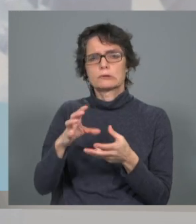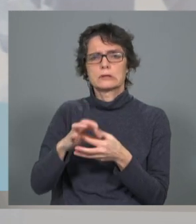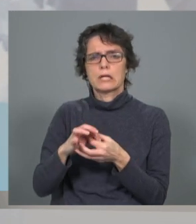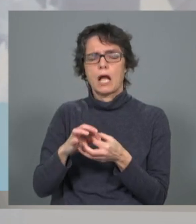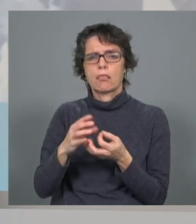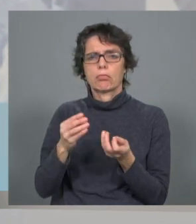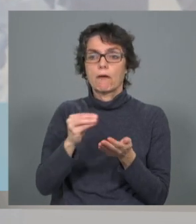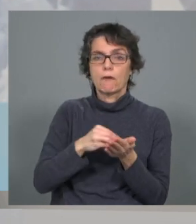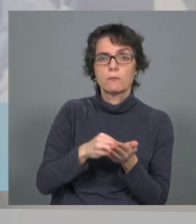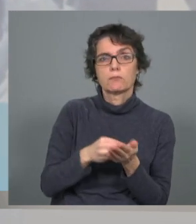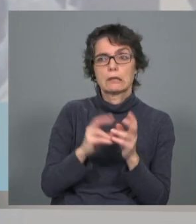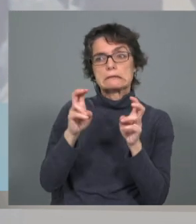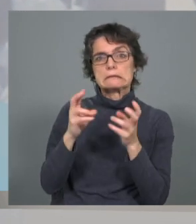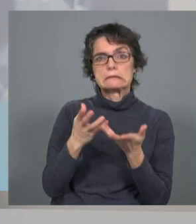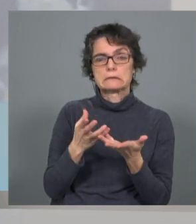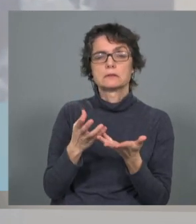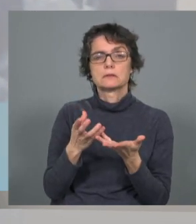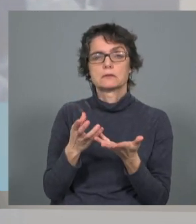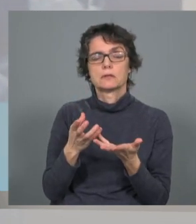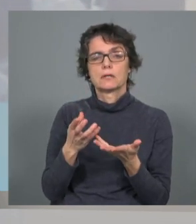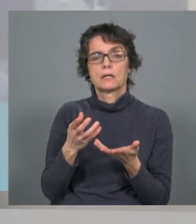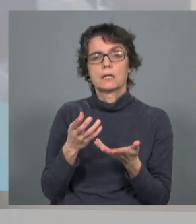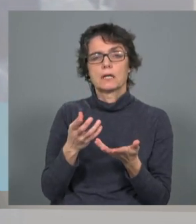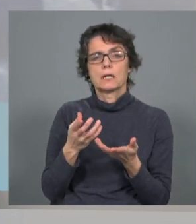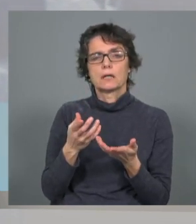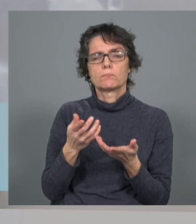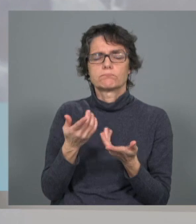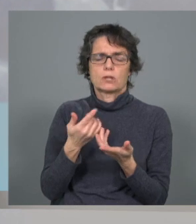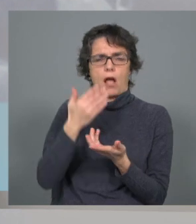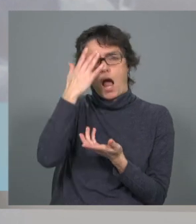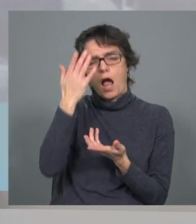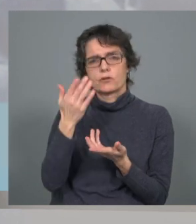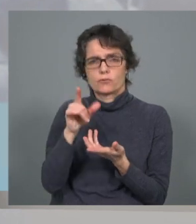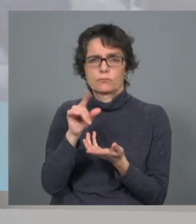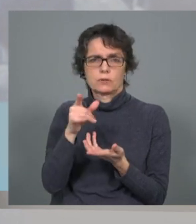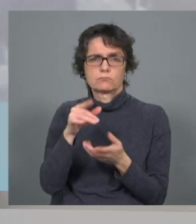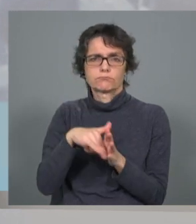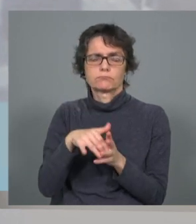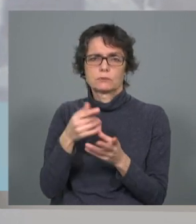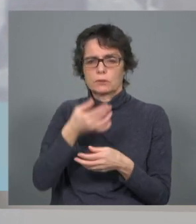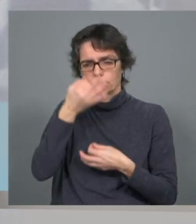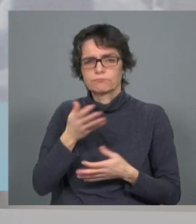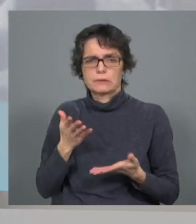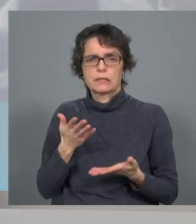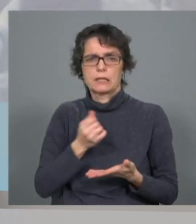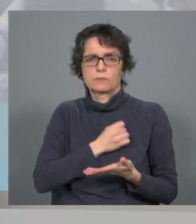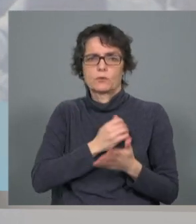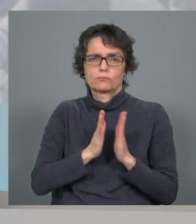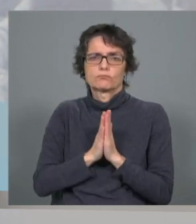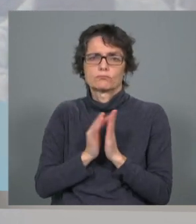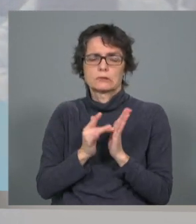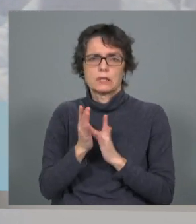que é necessário ajudar. Este sem envolvimento, acredito que seja por convicção crente, e acredito que seja também